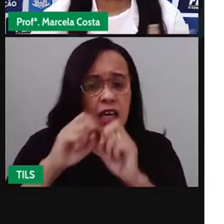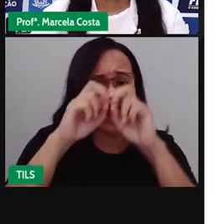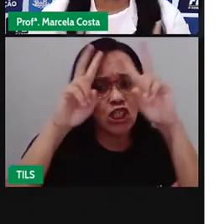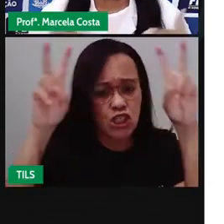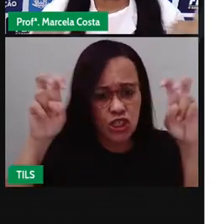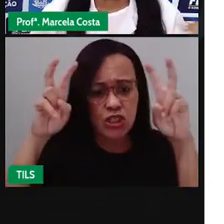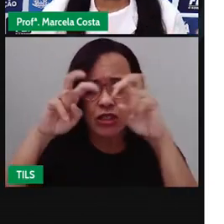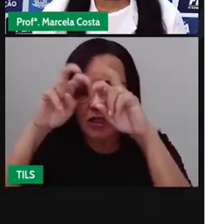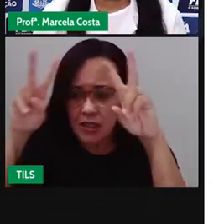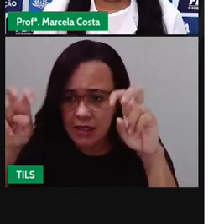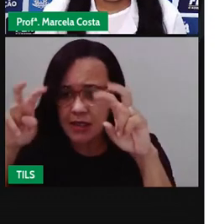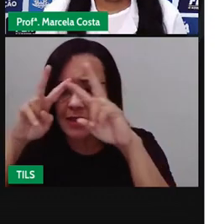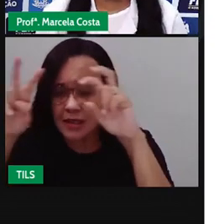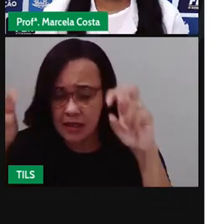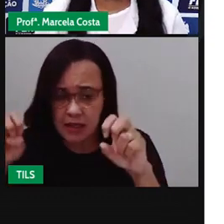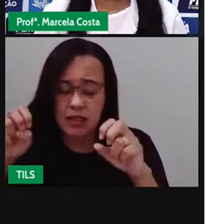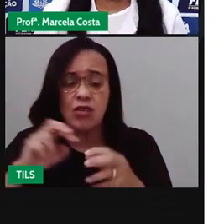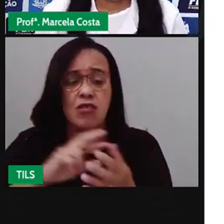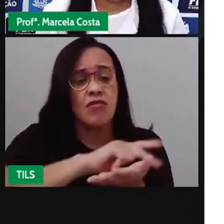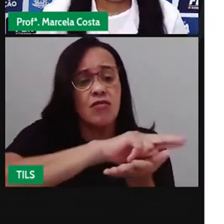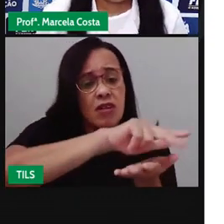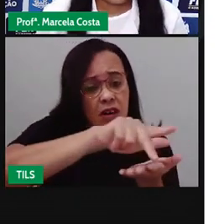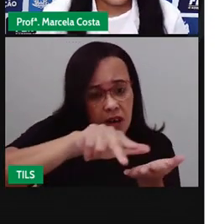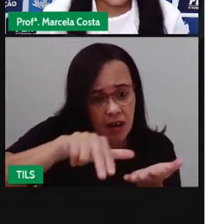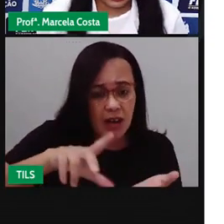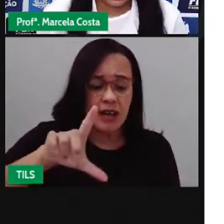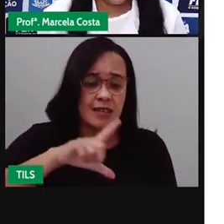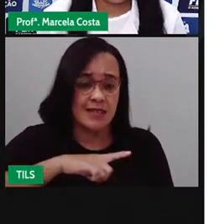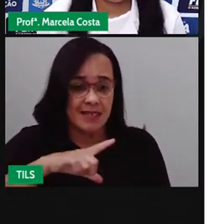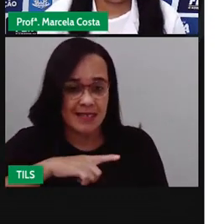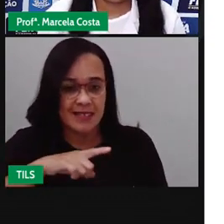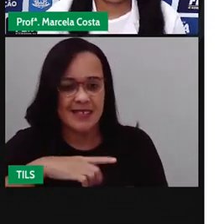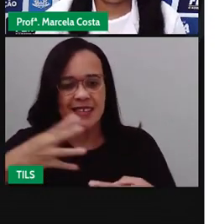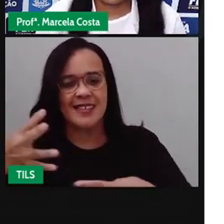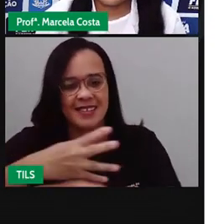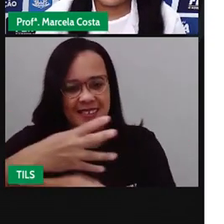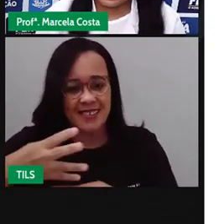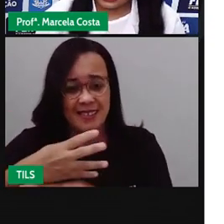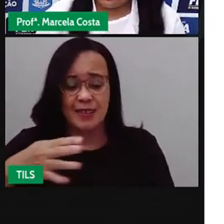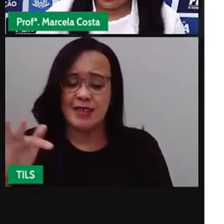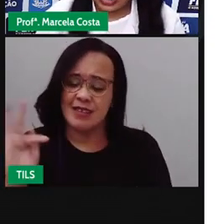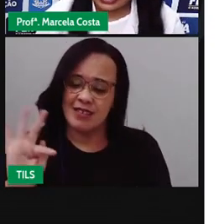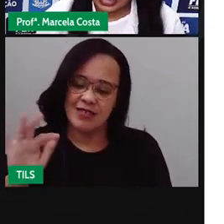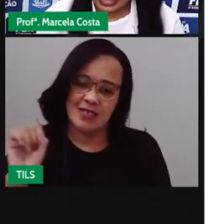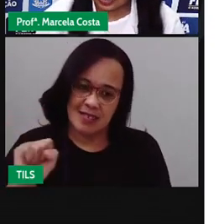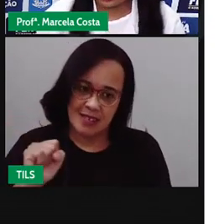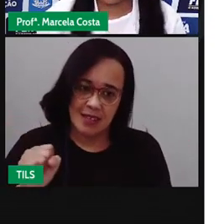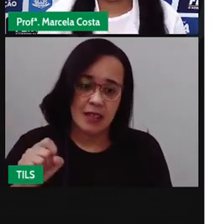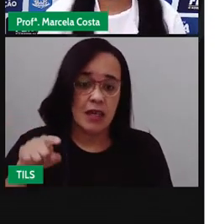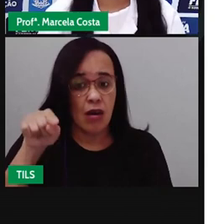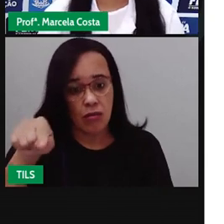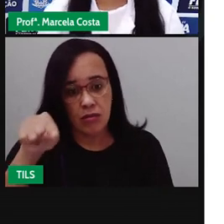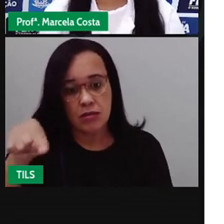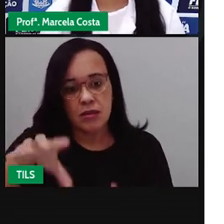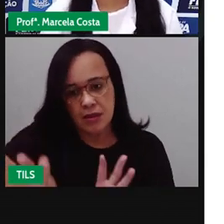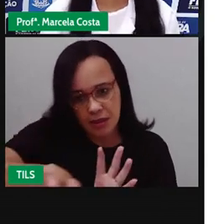nome que dá aí o apelido à nossa cidade. E eu quero que você escreva no caderno: